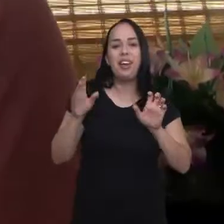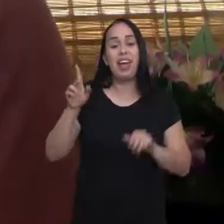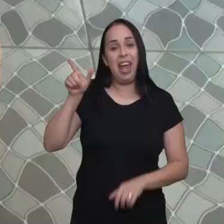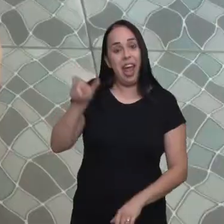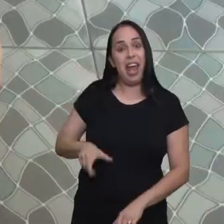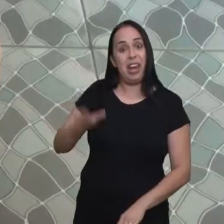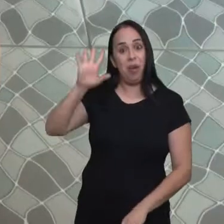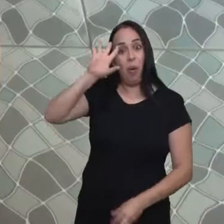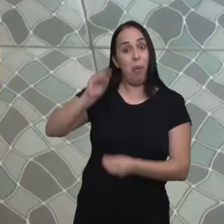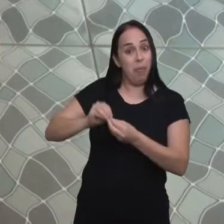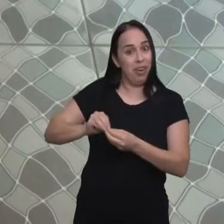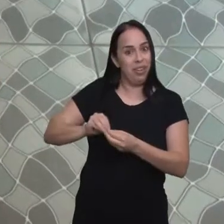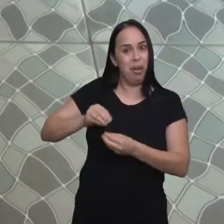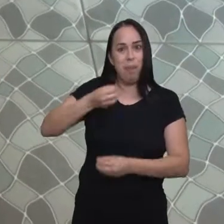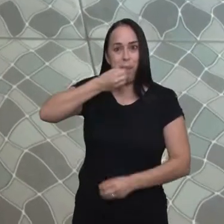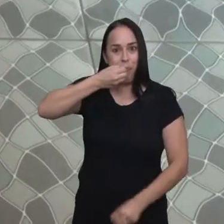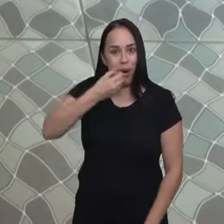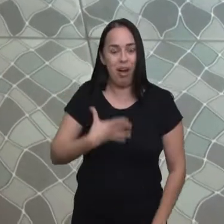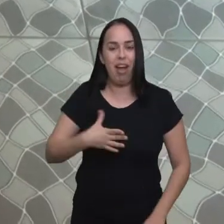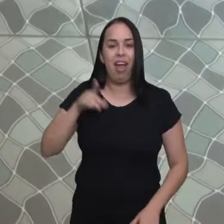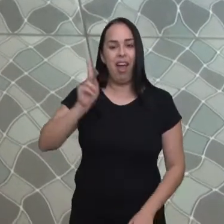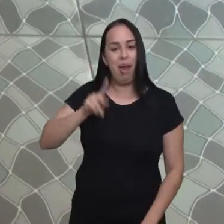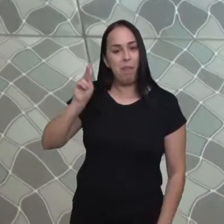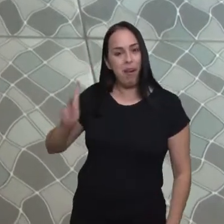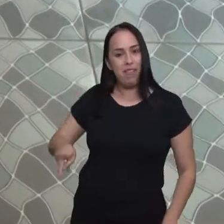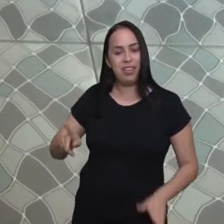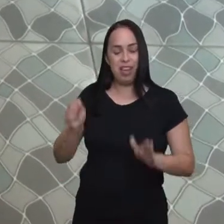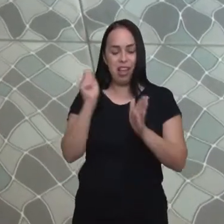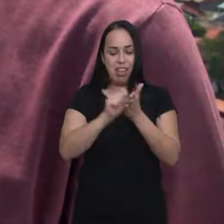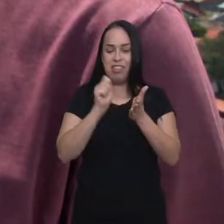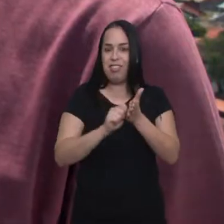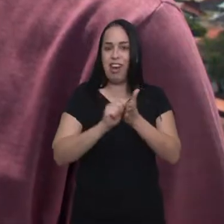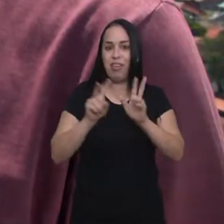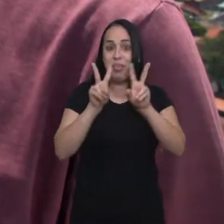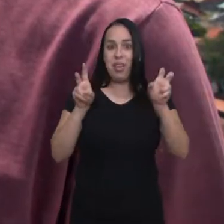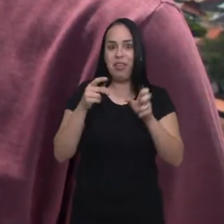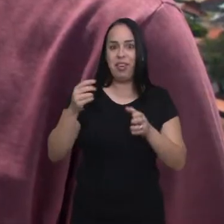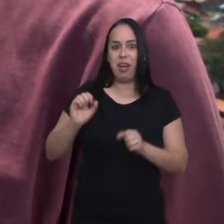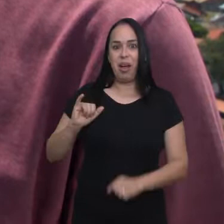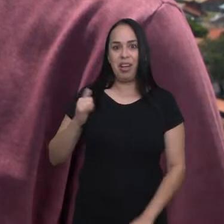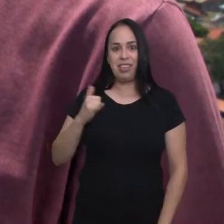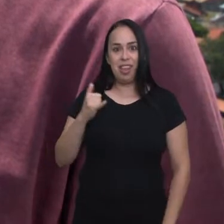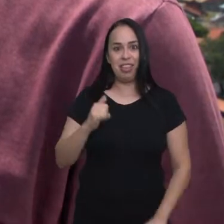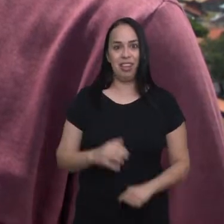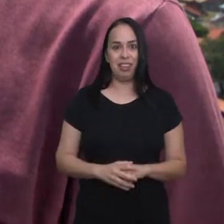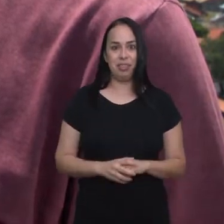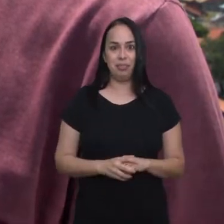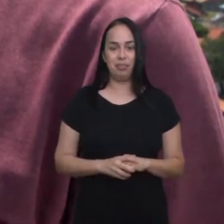bem. Ele é professor e escreve sobre o bairro há mais de 20 anos.